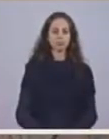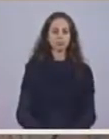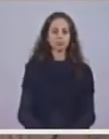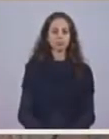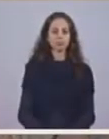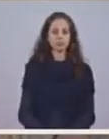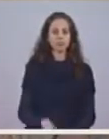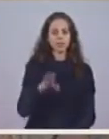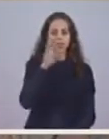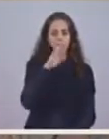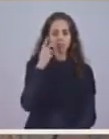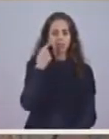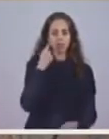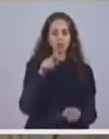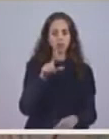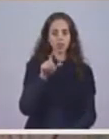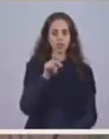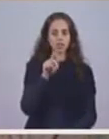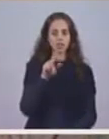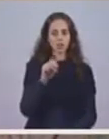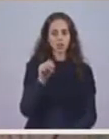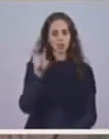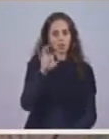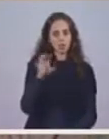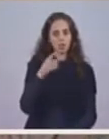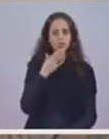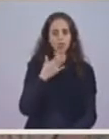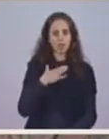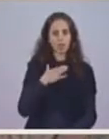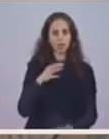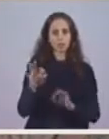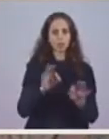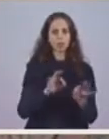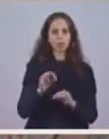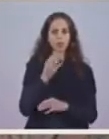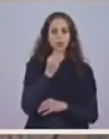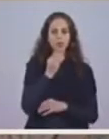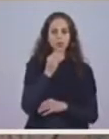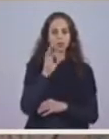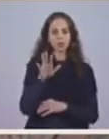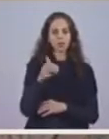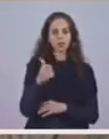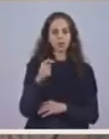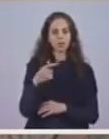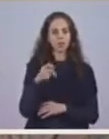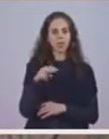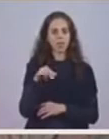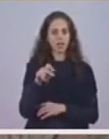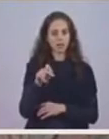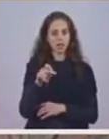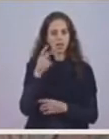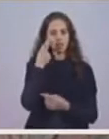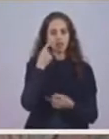Se a ressurreição de Lázaro foi um sinal que preparou os judeus que estavam em Betânia para a ressurreição